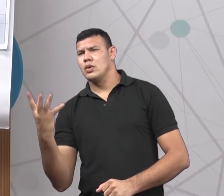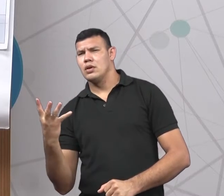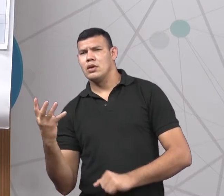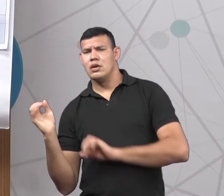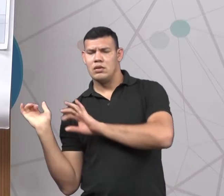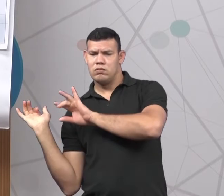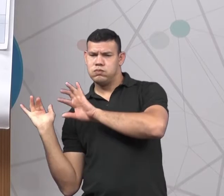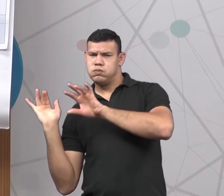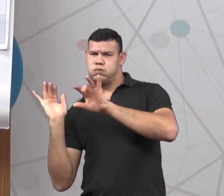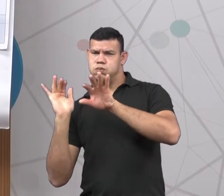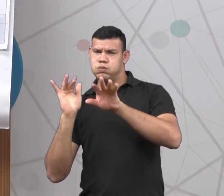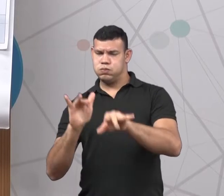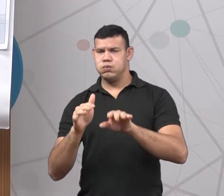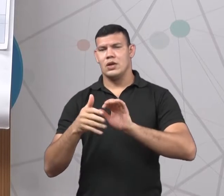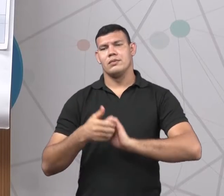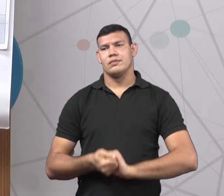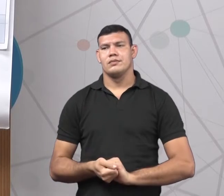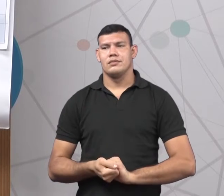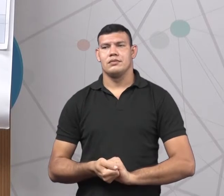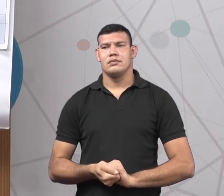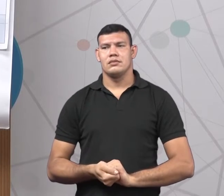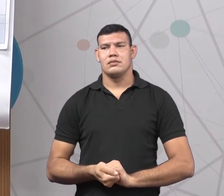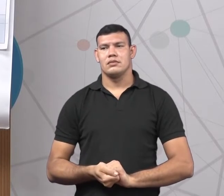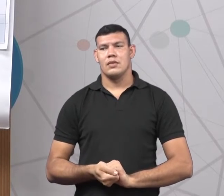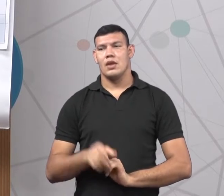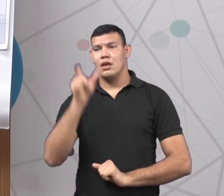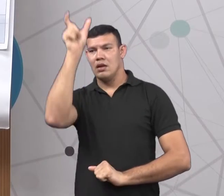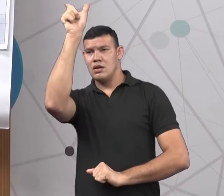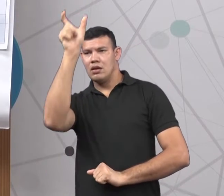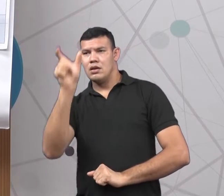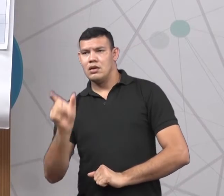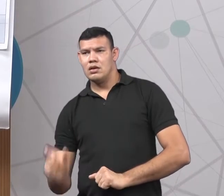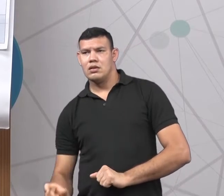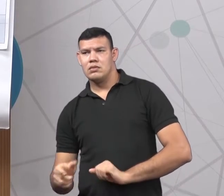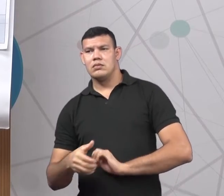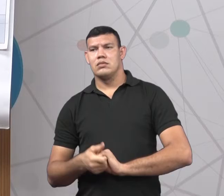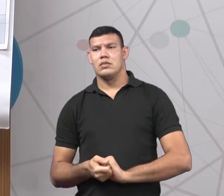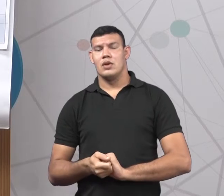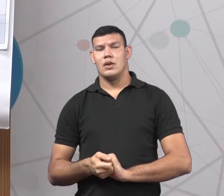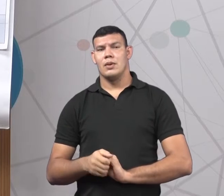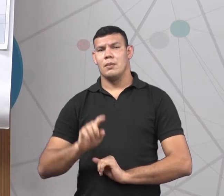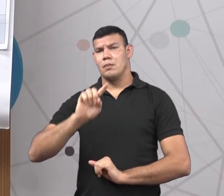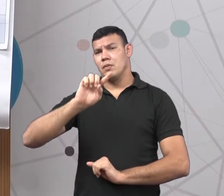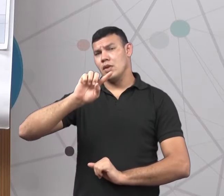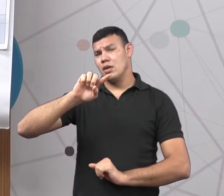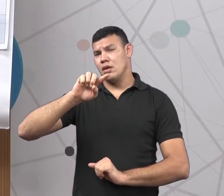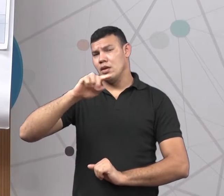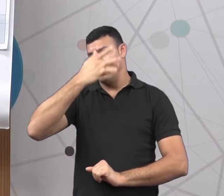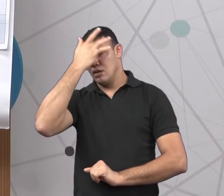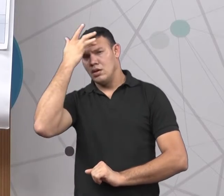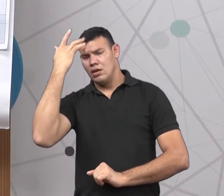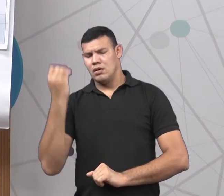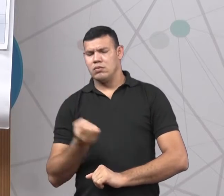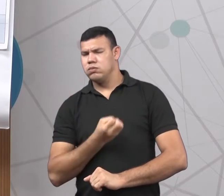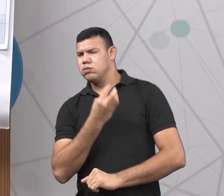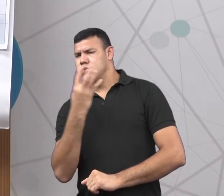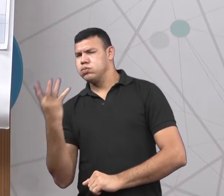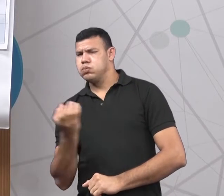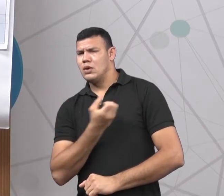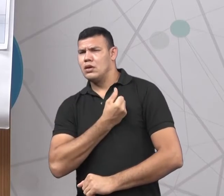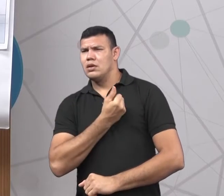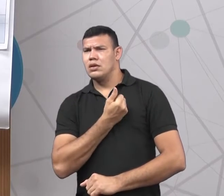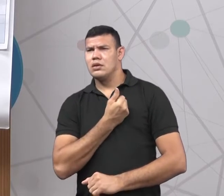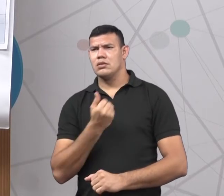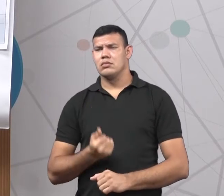outras regiões para essas regiões. E na terceira coluna, nós temos a quantidade de pessoas que saíram